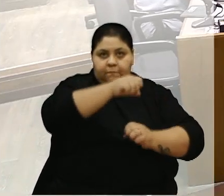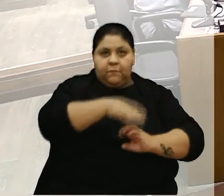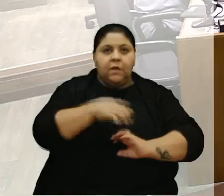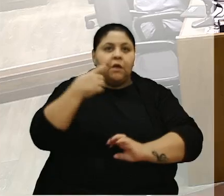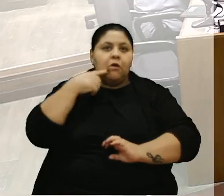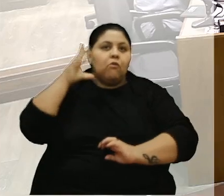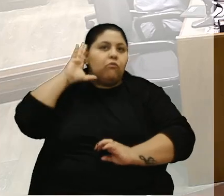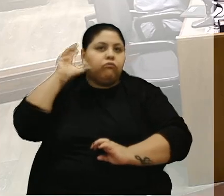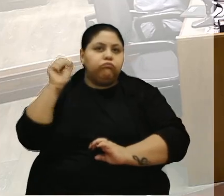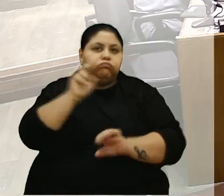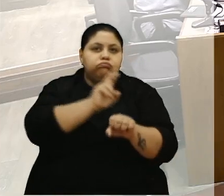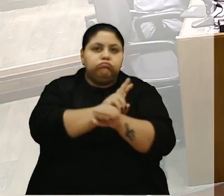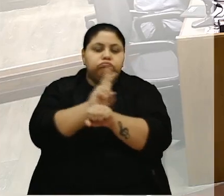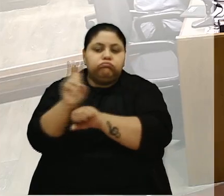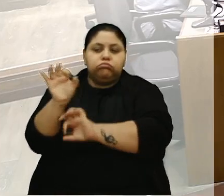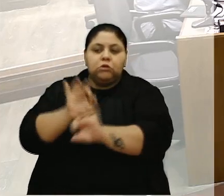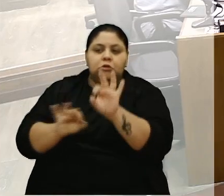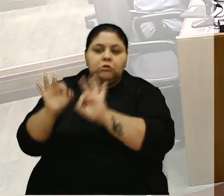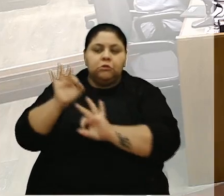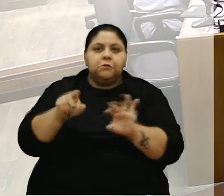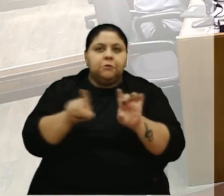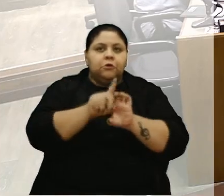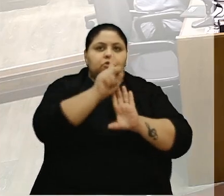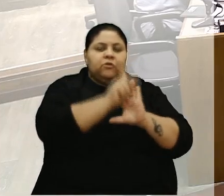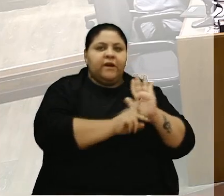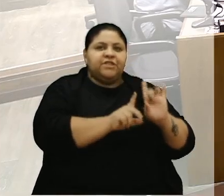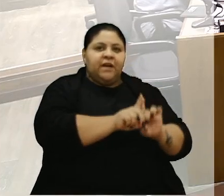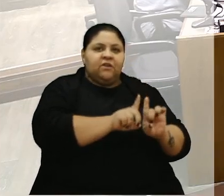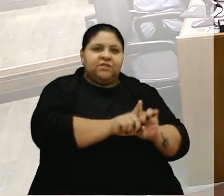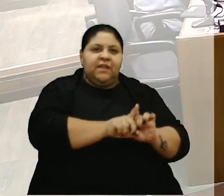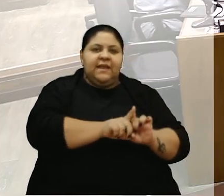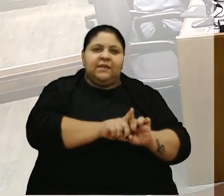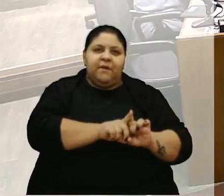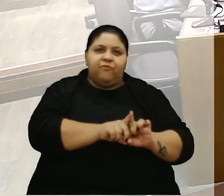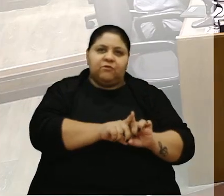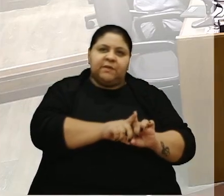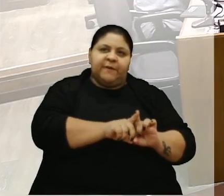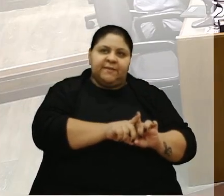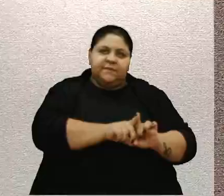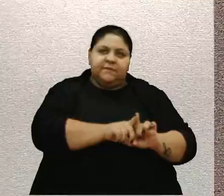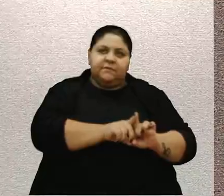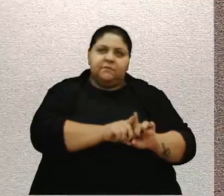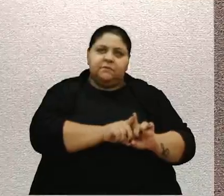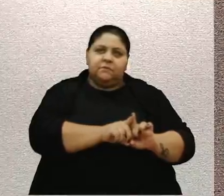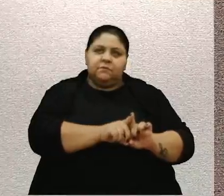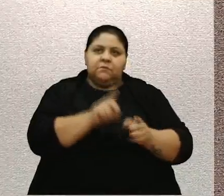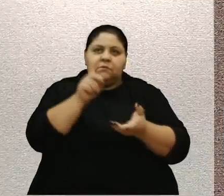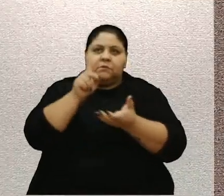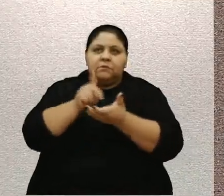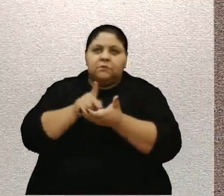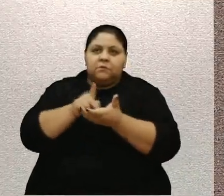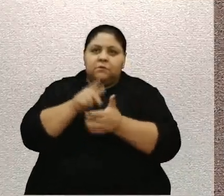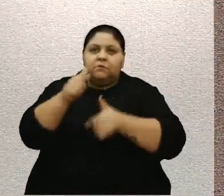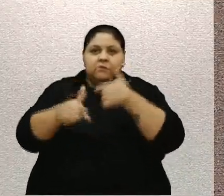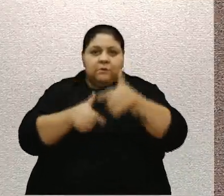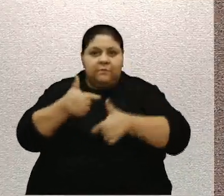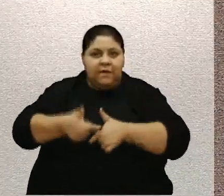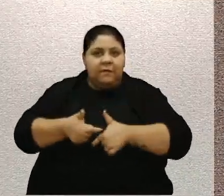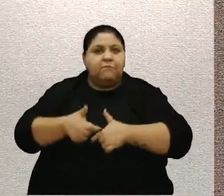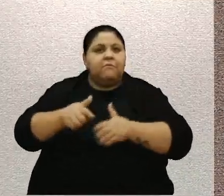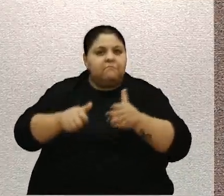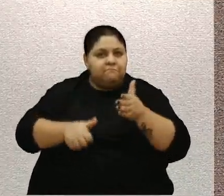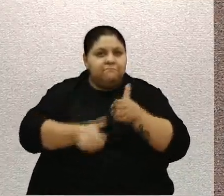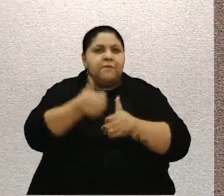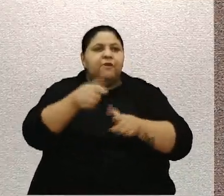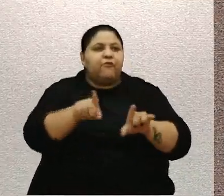aqui prevenção, planejamento, projetos, manutenção, e a grande verdade é que o retrabalho é muito caro. A gente